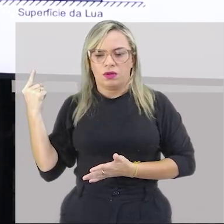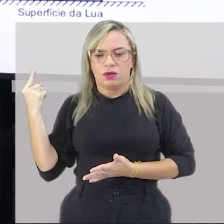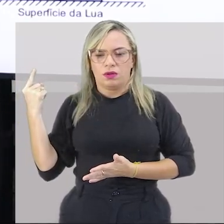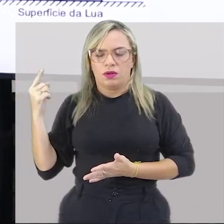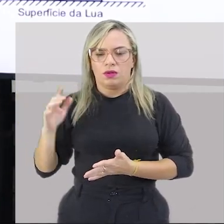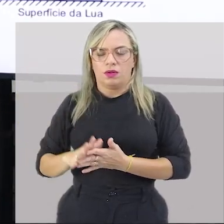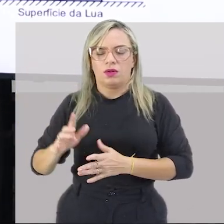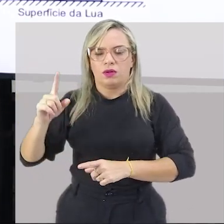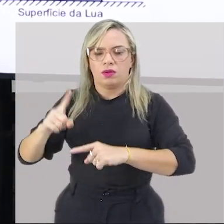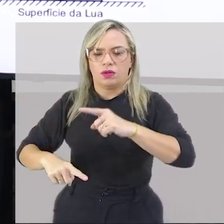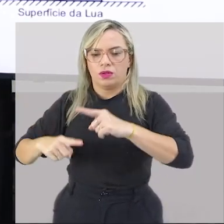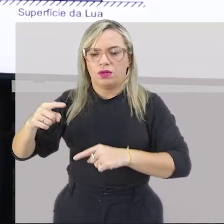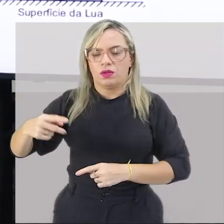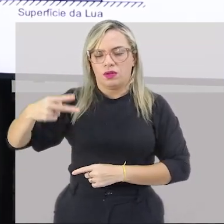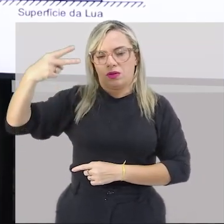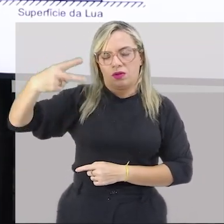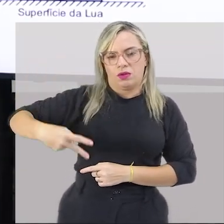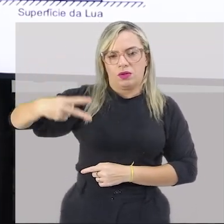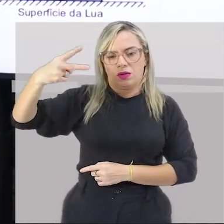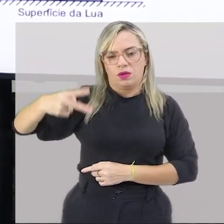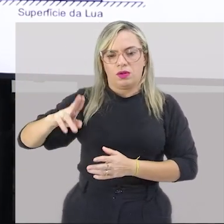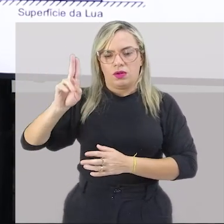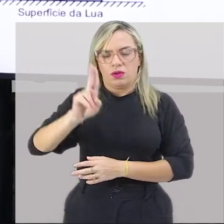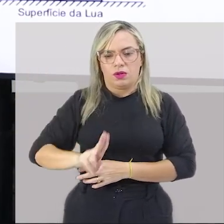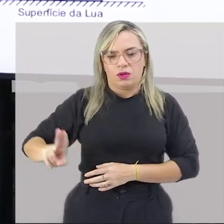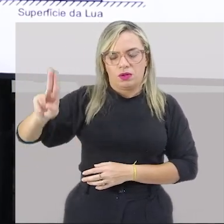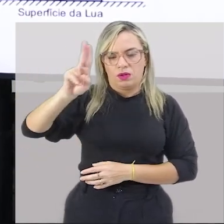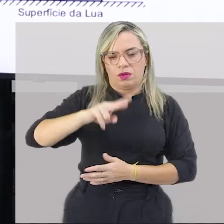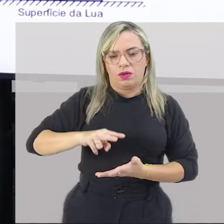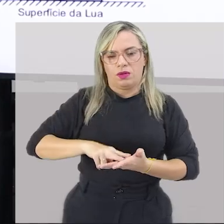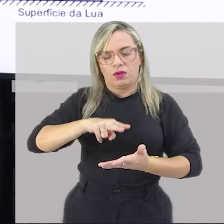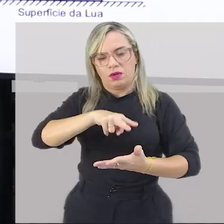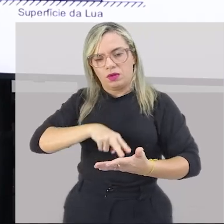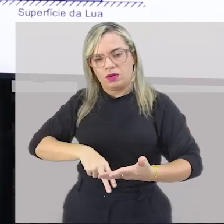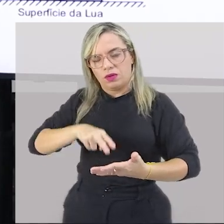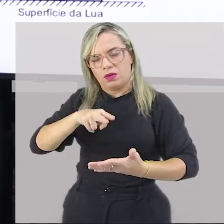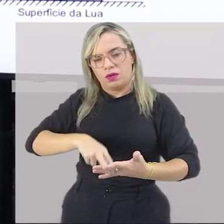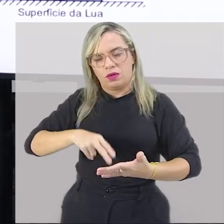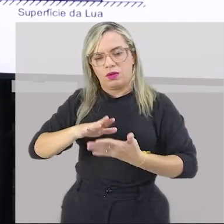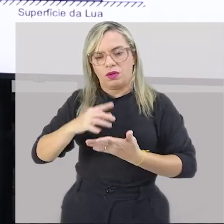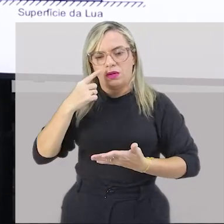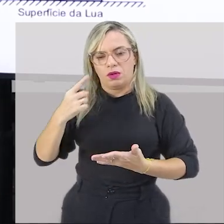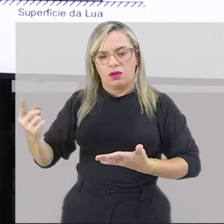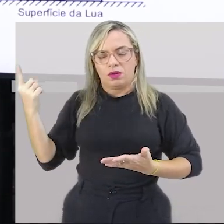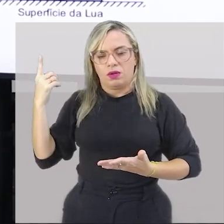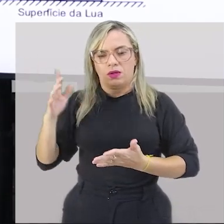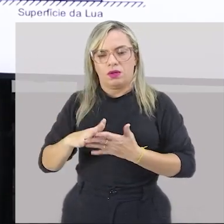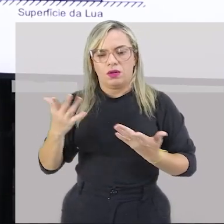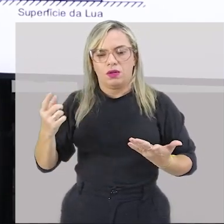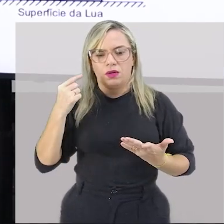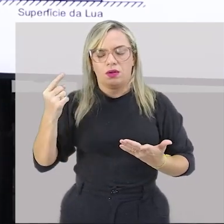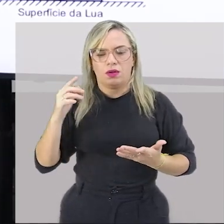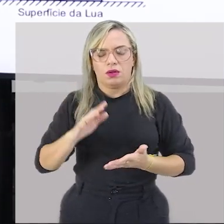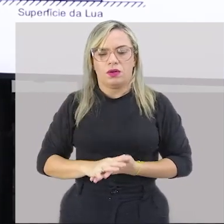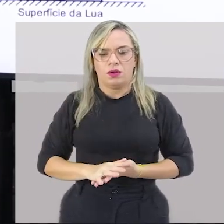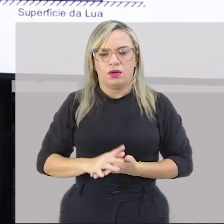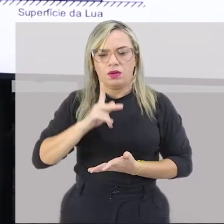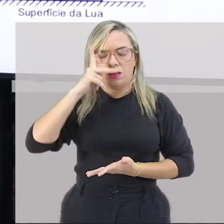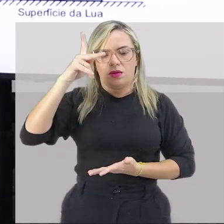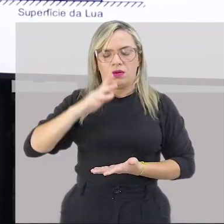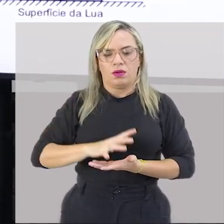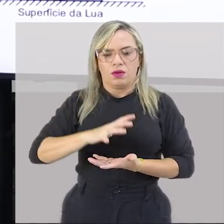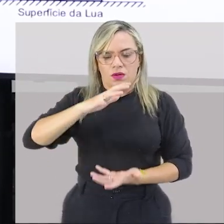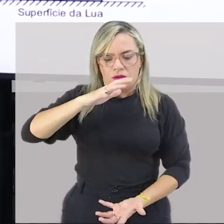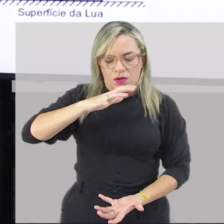essas balanças que você usa, qual é a leitura dela lá? A leitura dela é a força que a